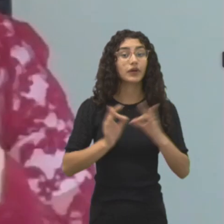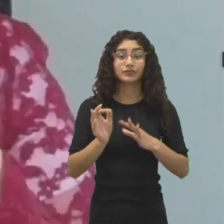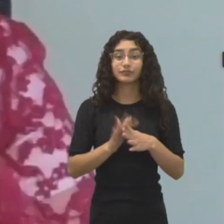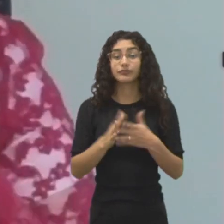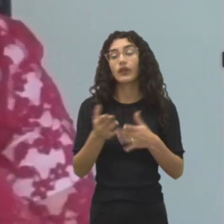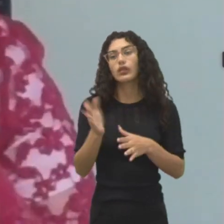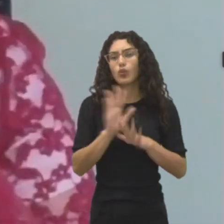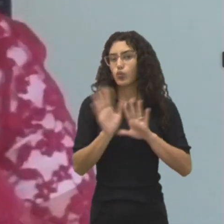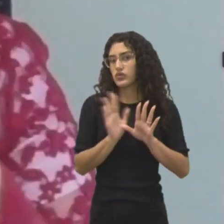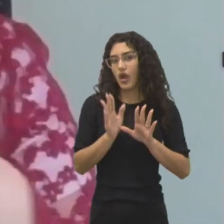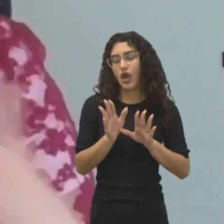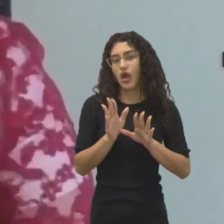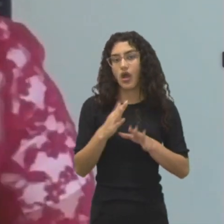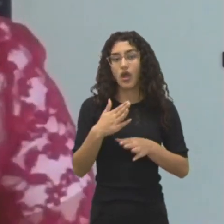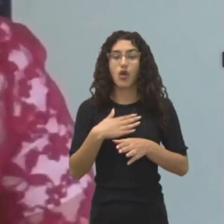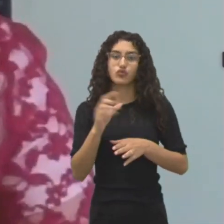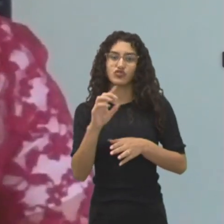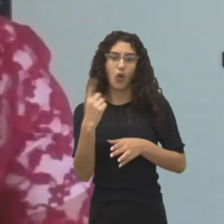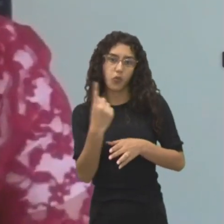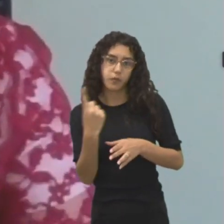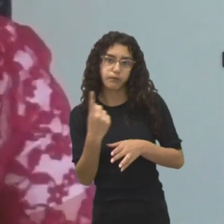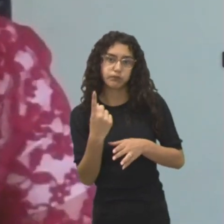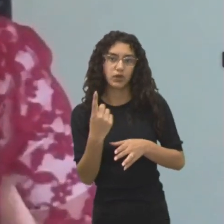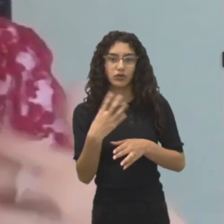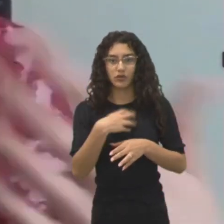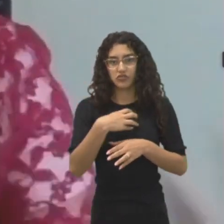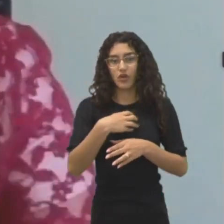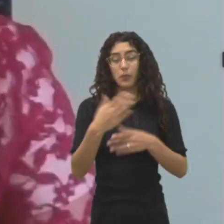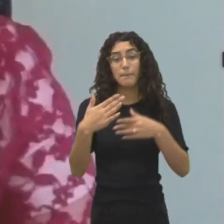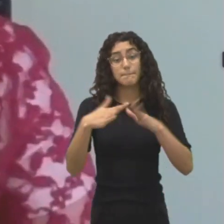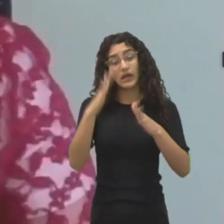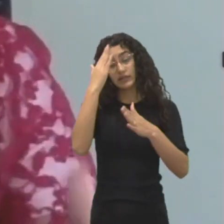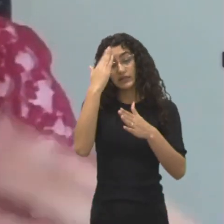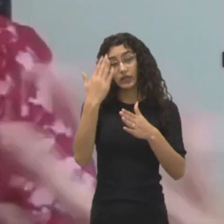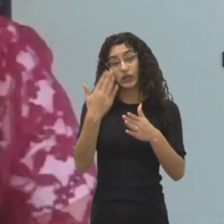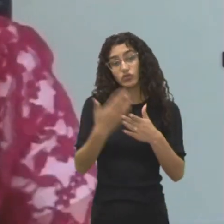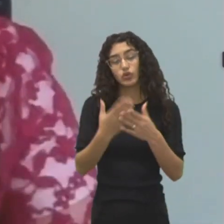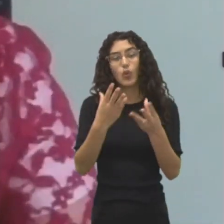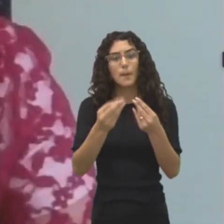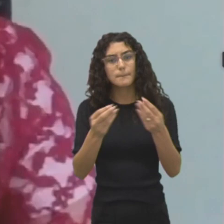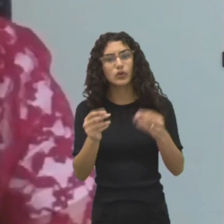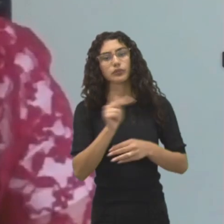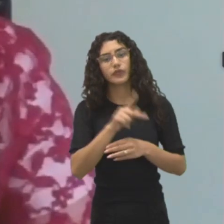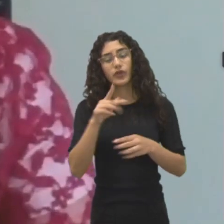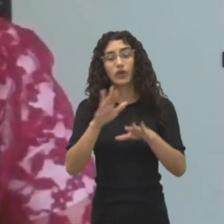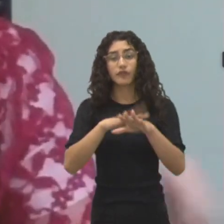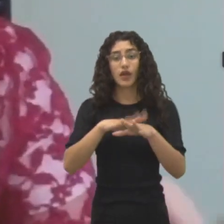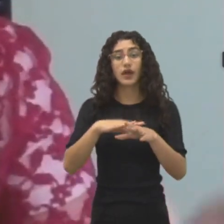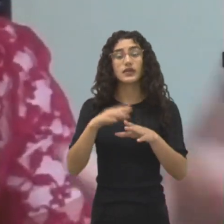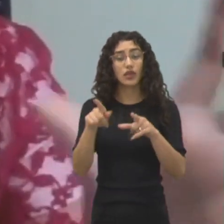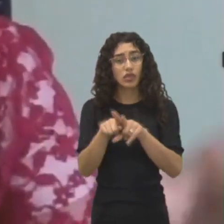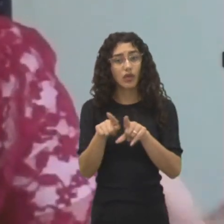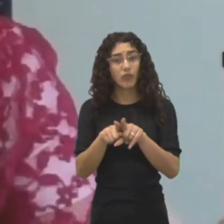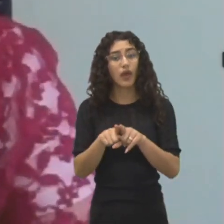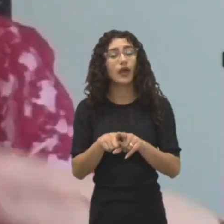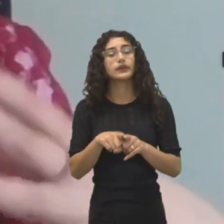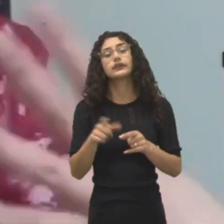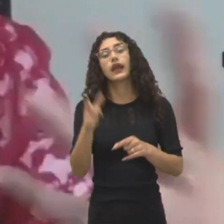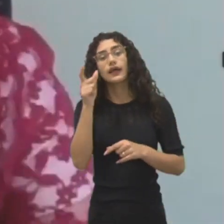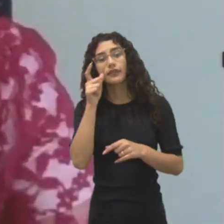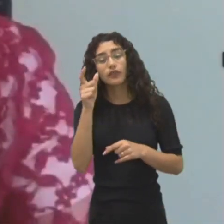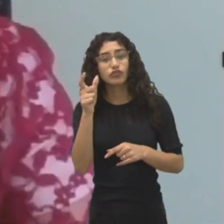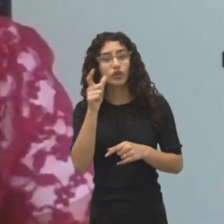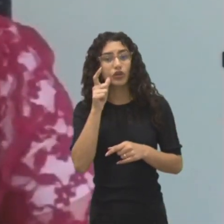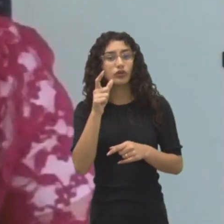sei se eu sou a única nessa situação, mas eu acredito que muitos professores também já passaram por isso, que está lá, está assistindo, não